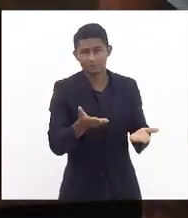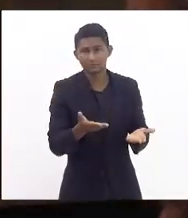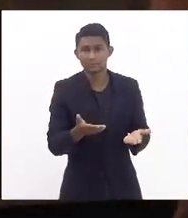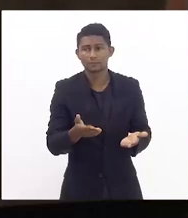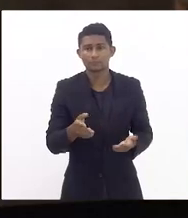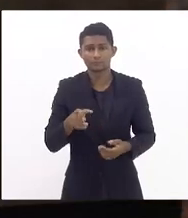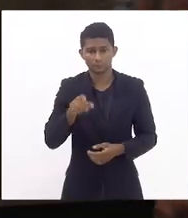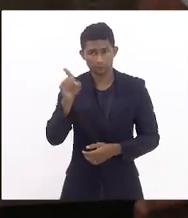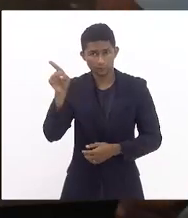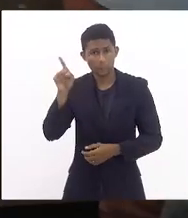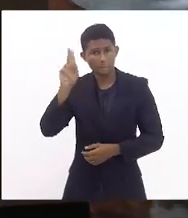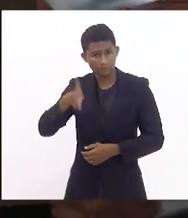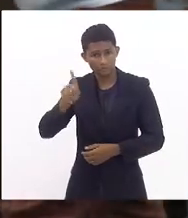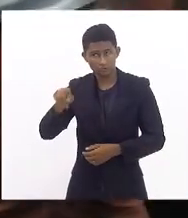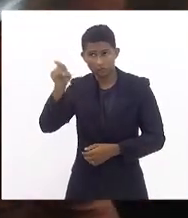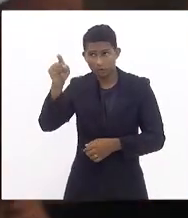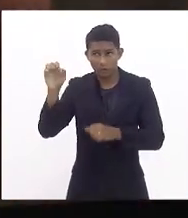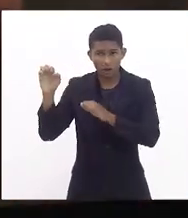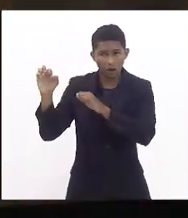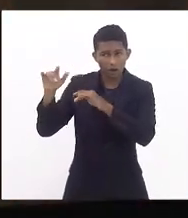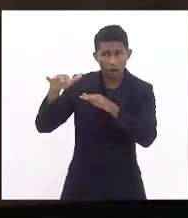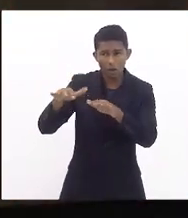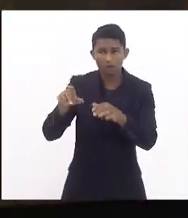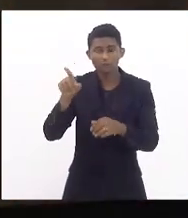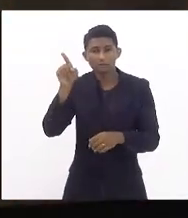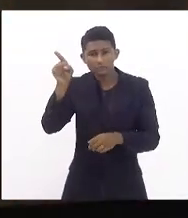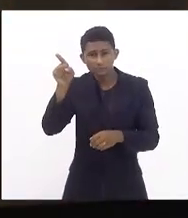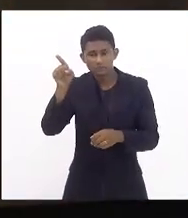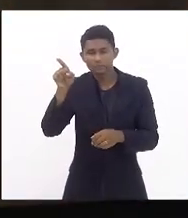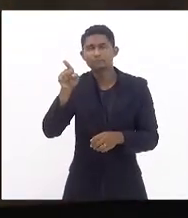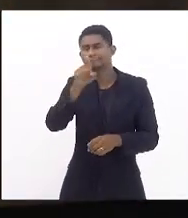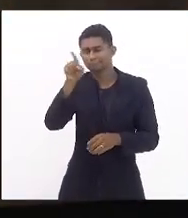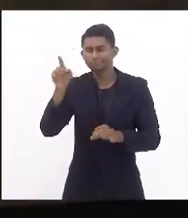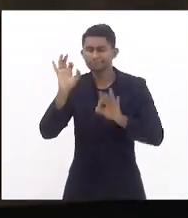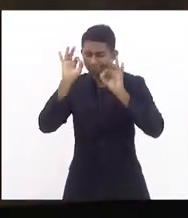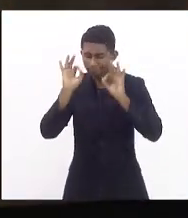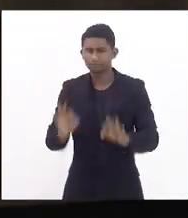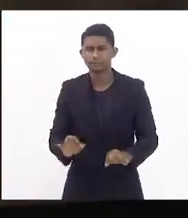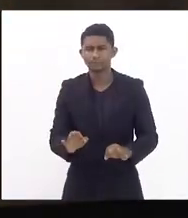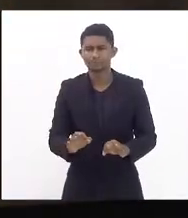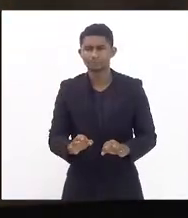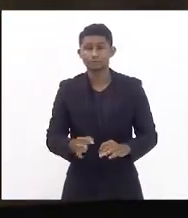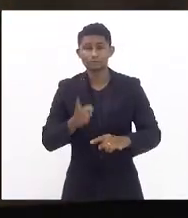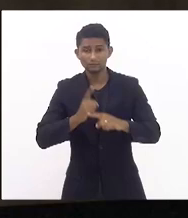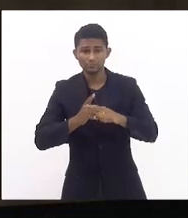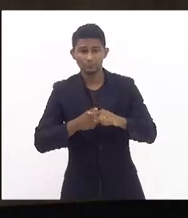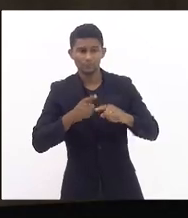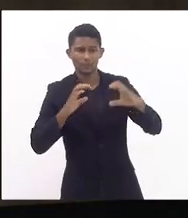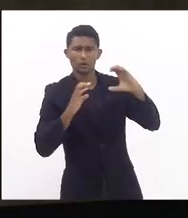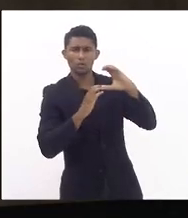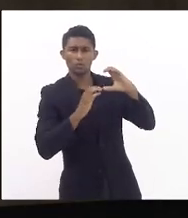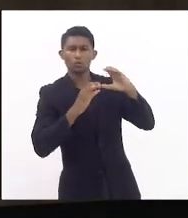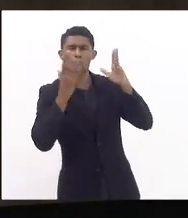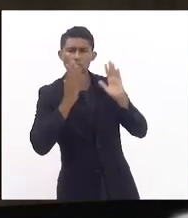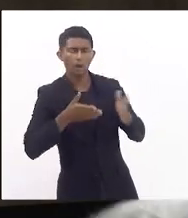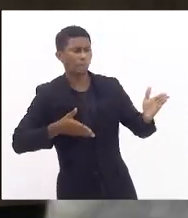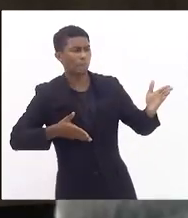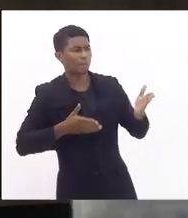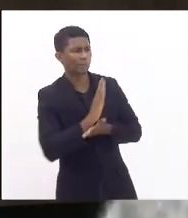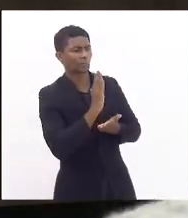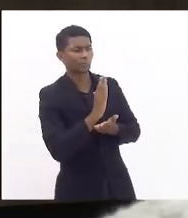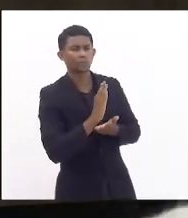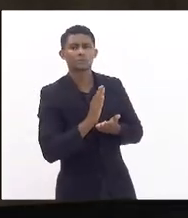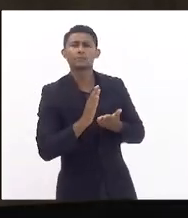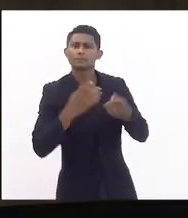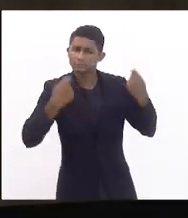esses professores que estão aqui trazem uma causa justa, não só porque foram aprovados em concurso e merecem